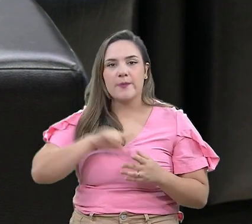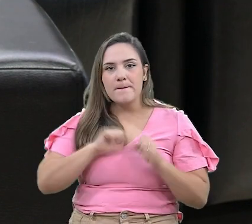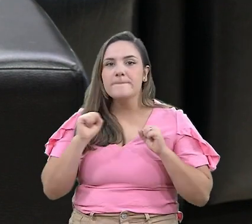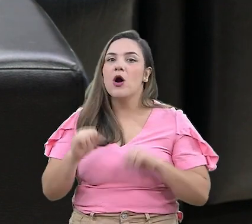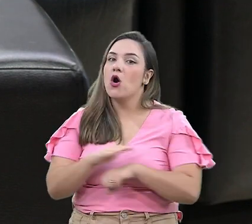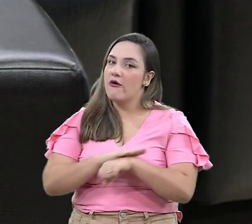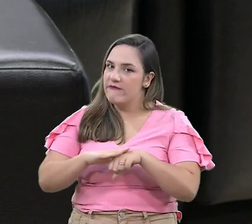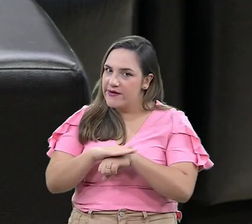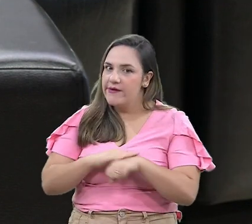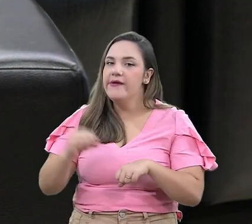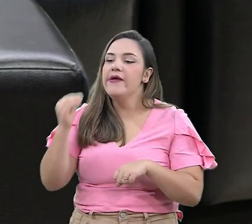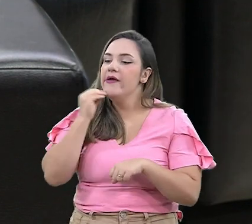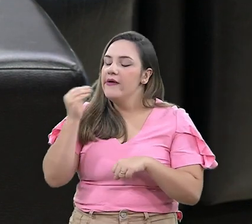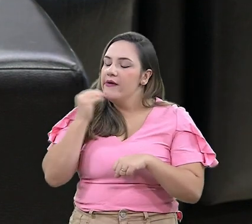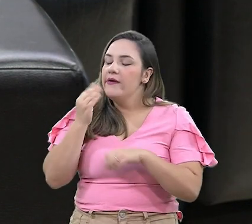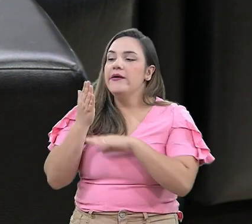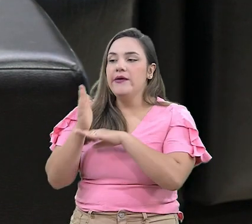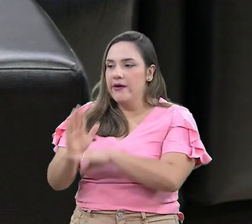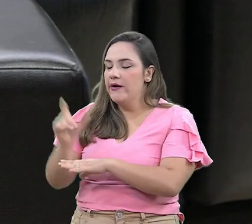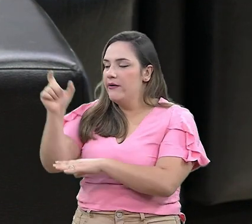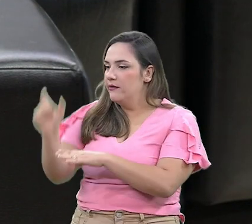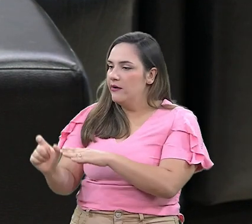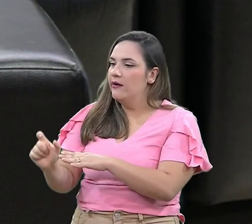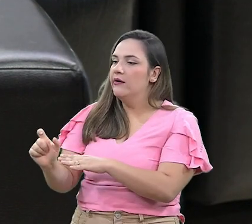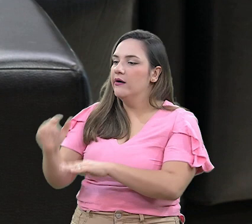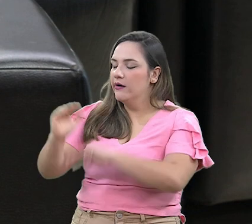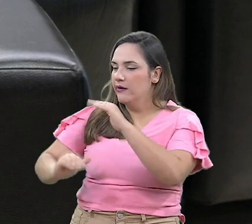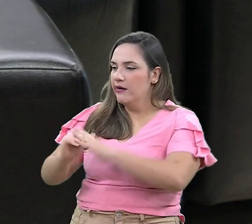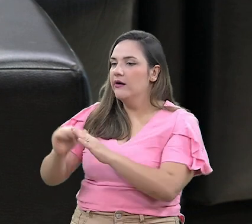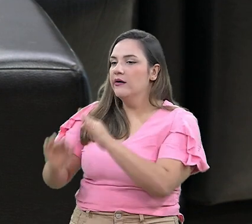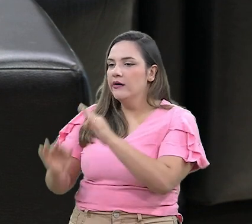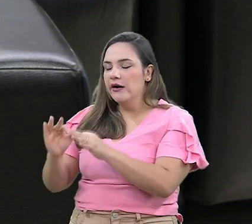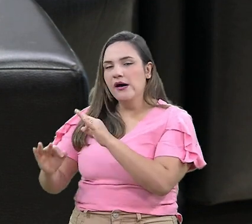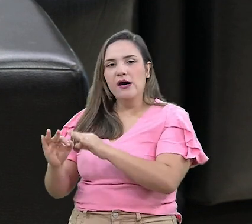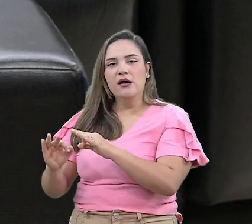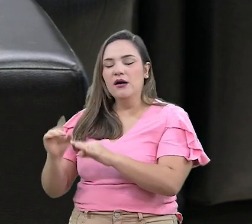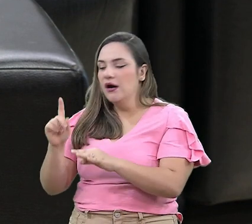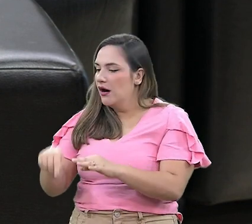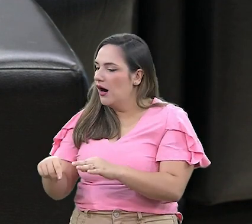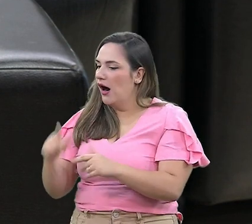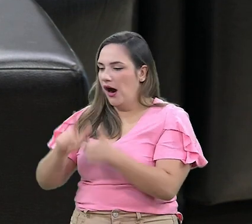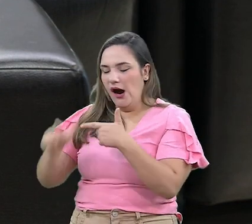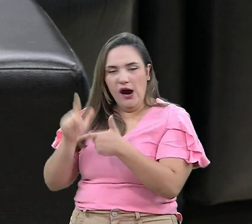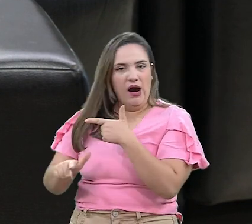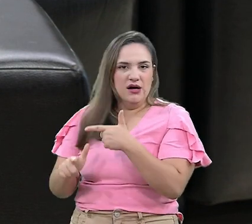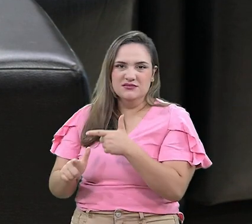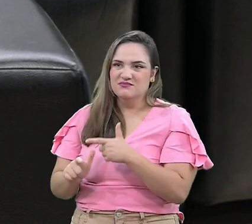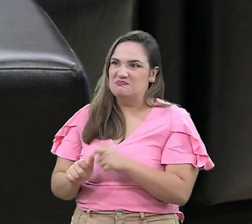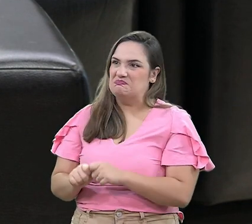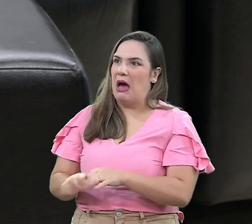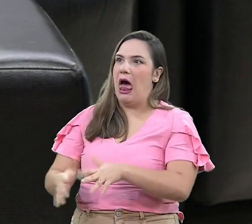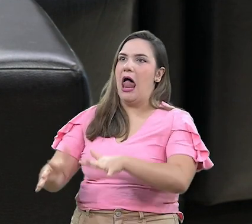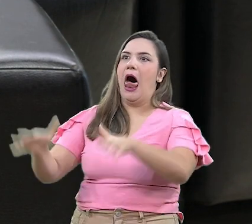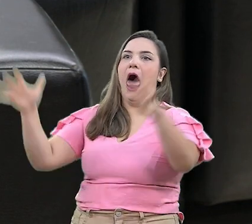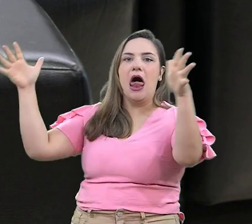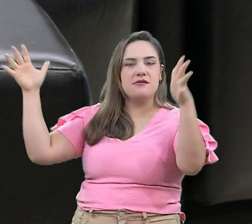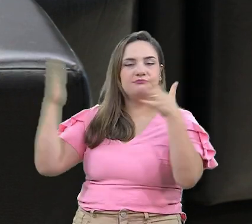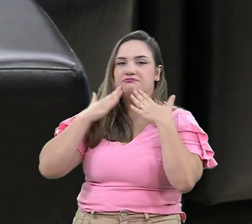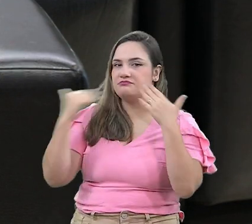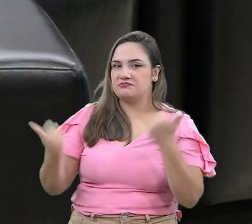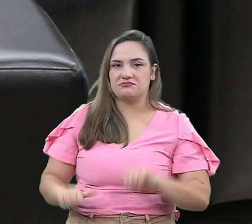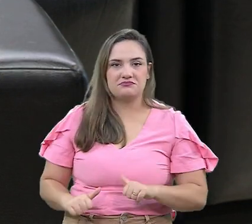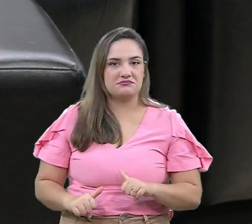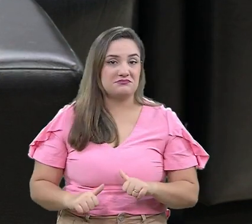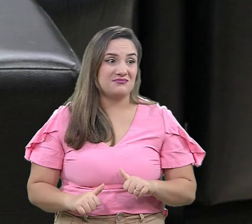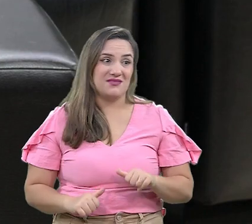também é uma função, é apoiá-lo dentro daquele ambiente para que aquele conflito de trabalho não